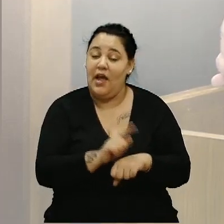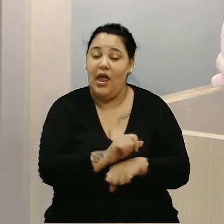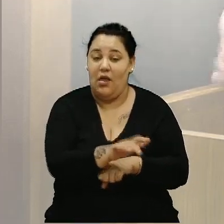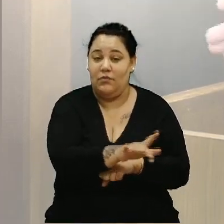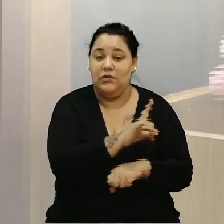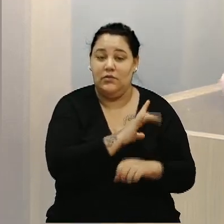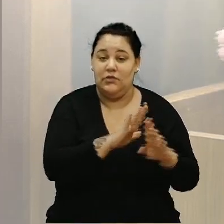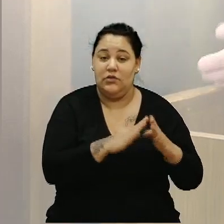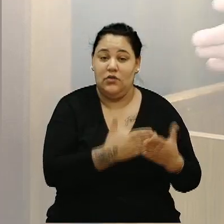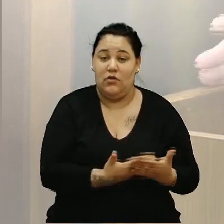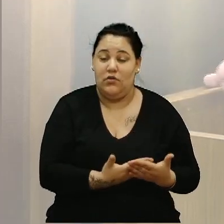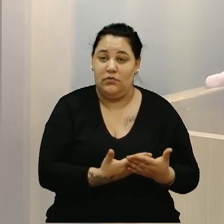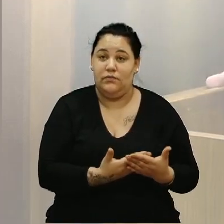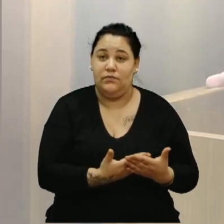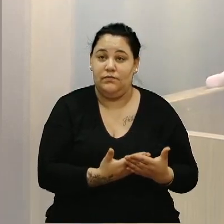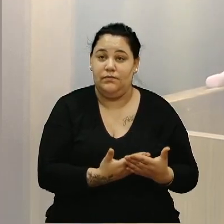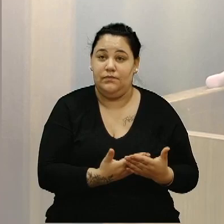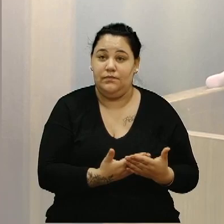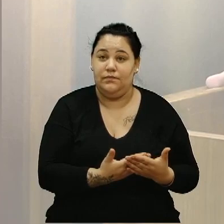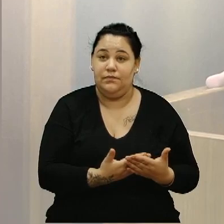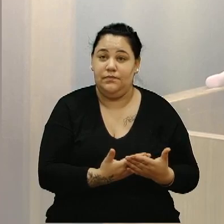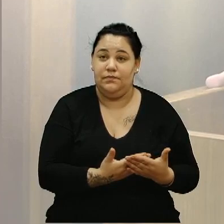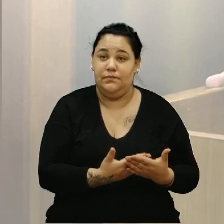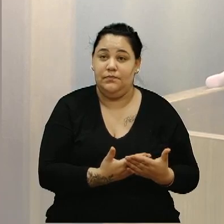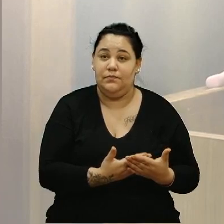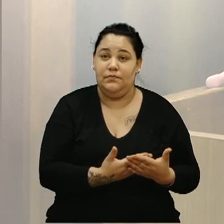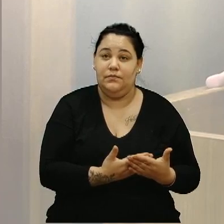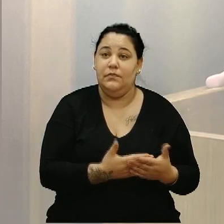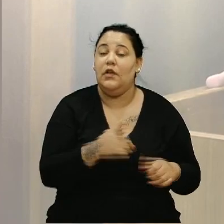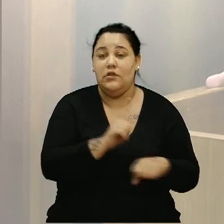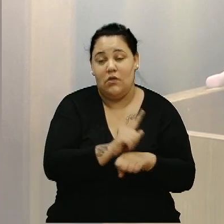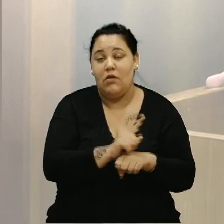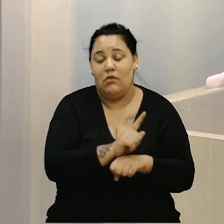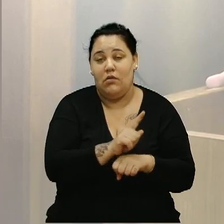de ensino médio, que é a Escola de Ensino Médio Galópolis.